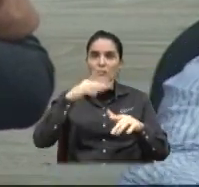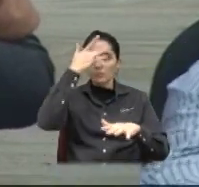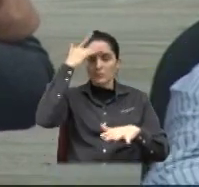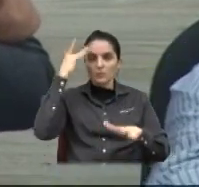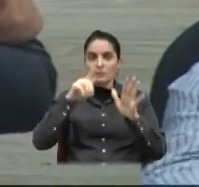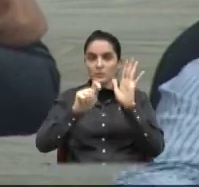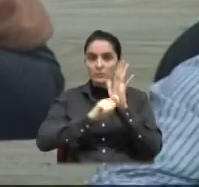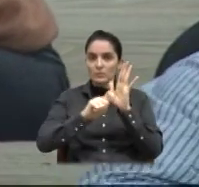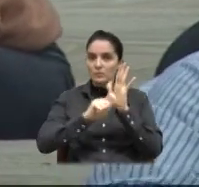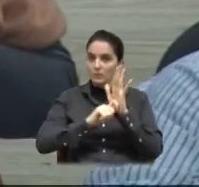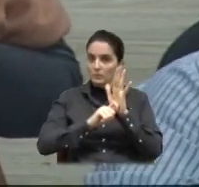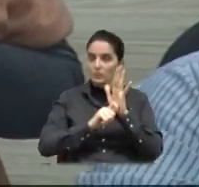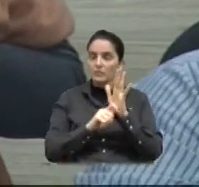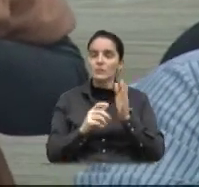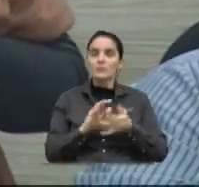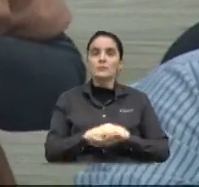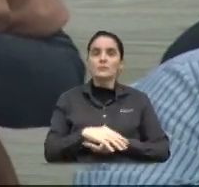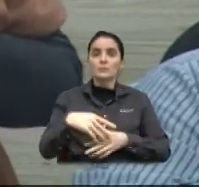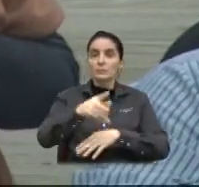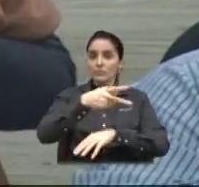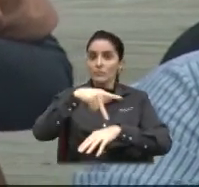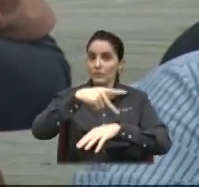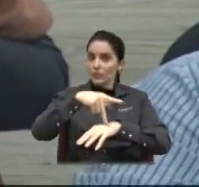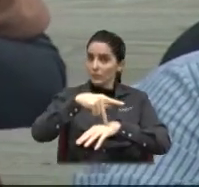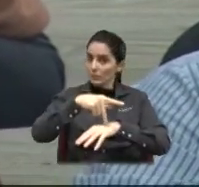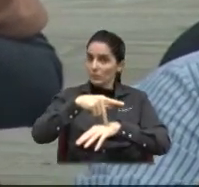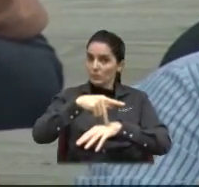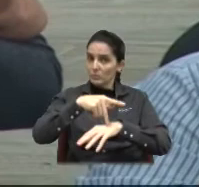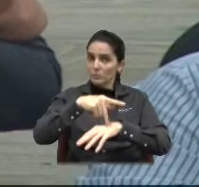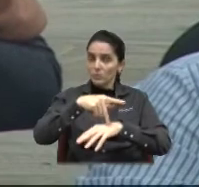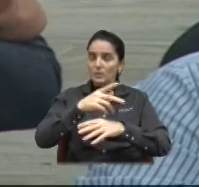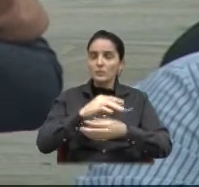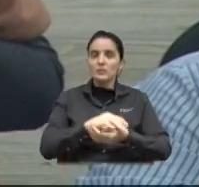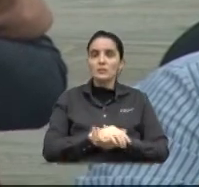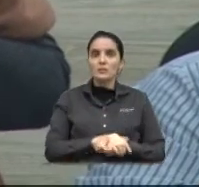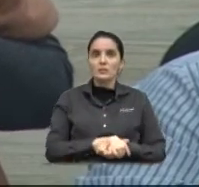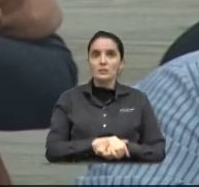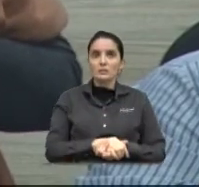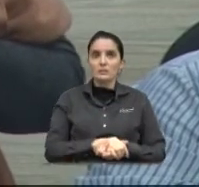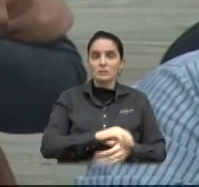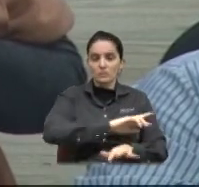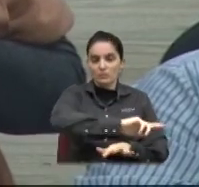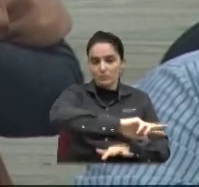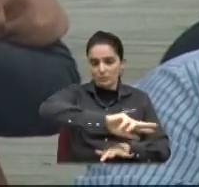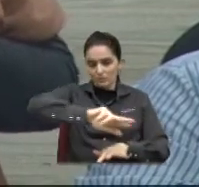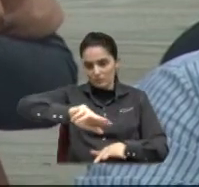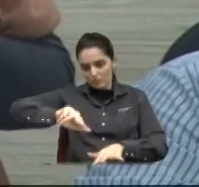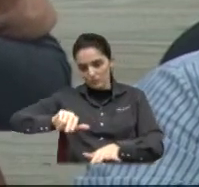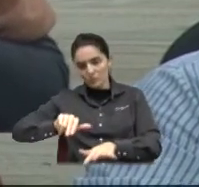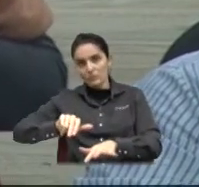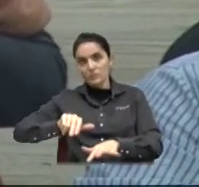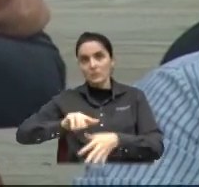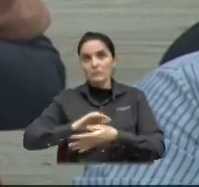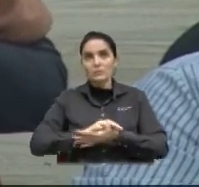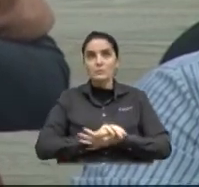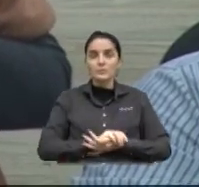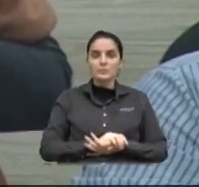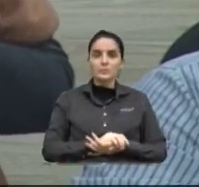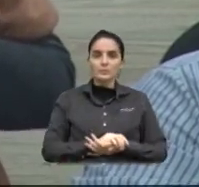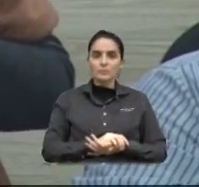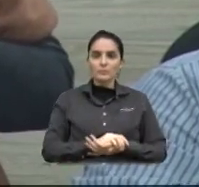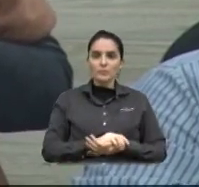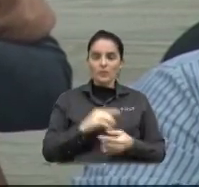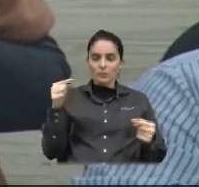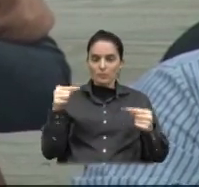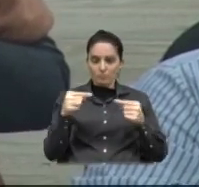nós somos um país né durável do intensa pluralidade e logicamente com intensos